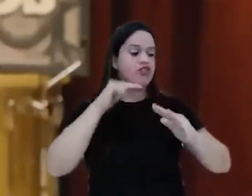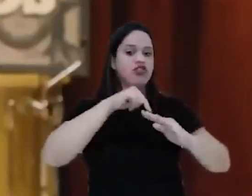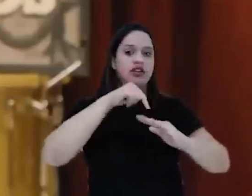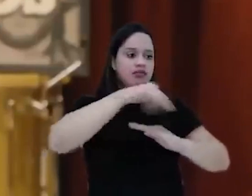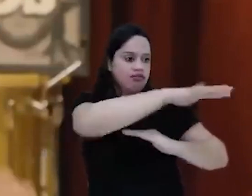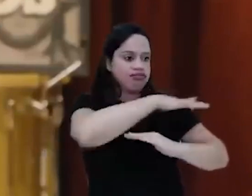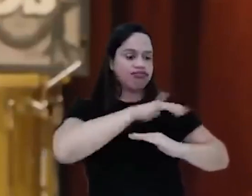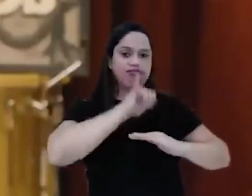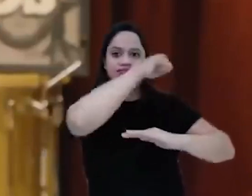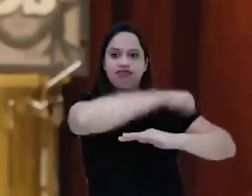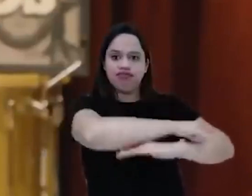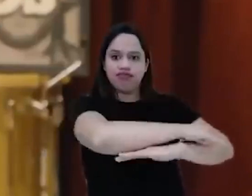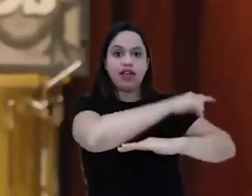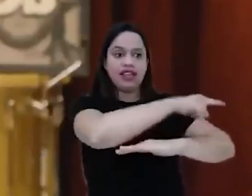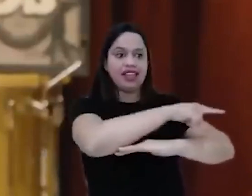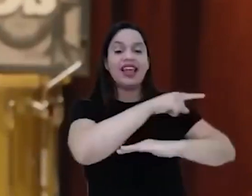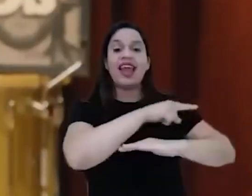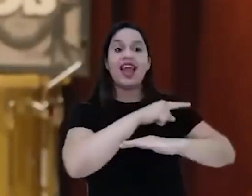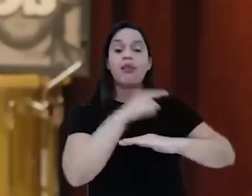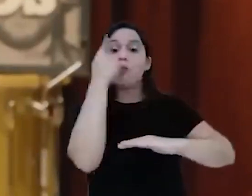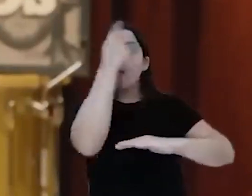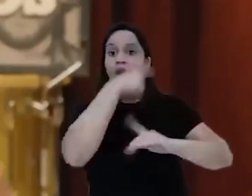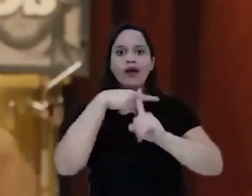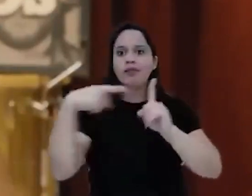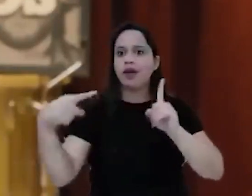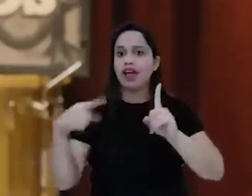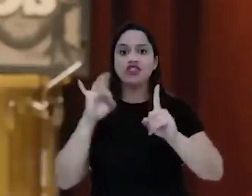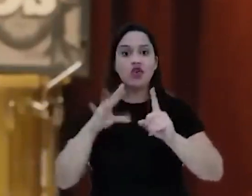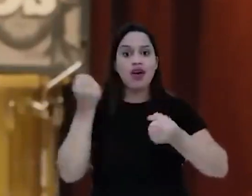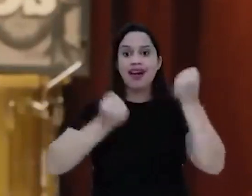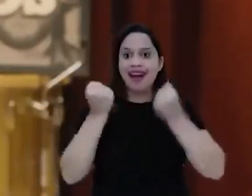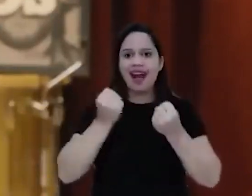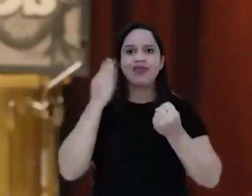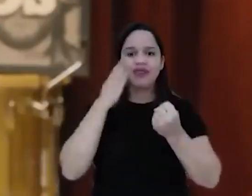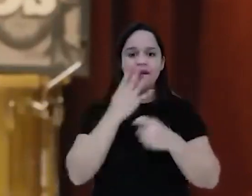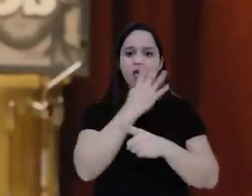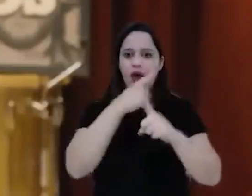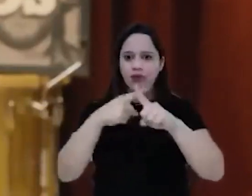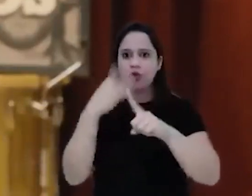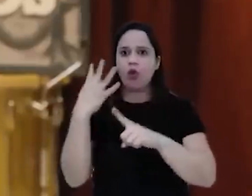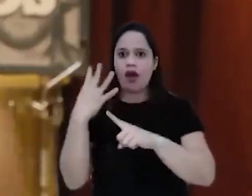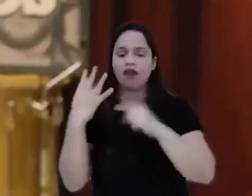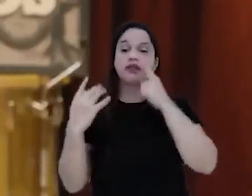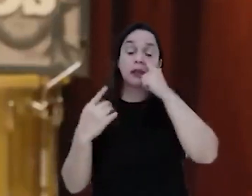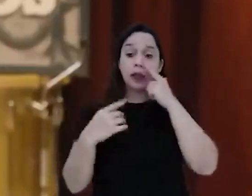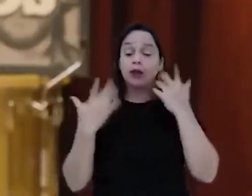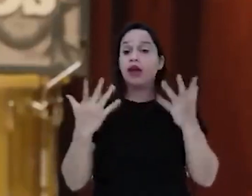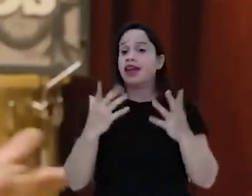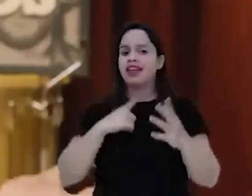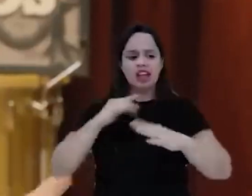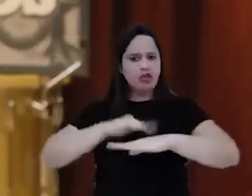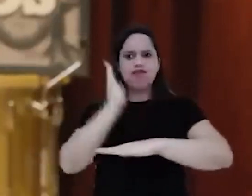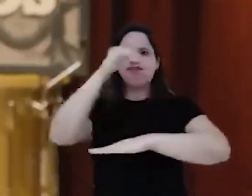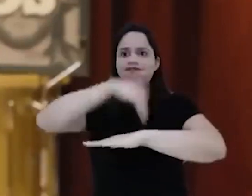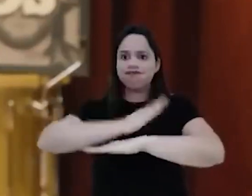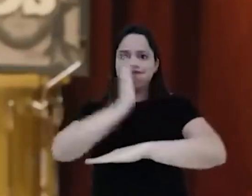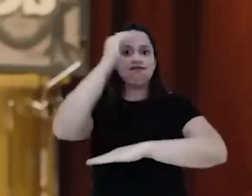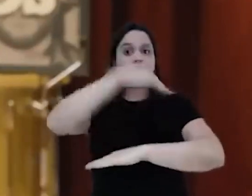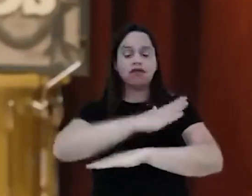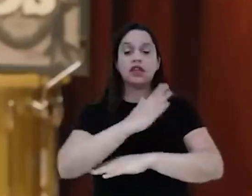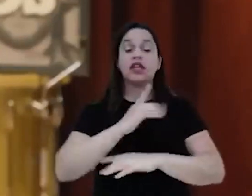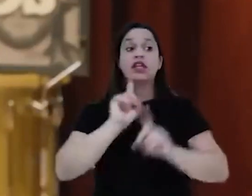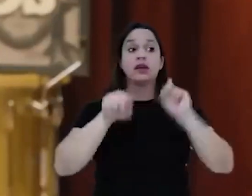subir a quatro por quatro não subir ambulância porque tinha muito barro e era pois como ela montanha só vivia subindo não tinha que